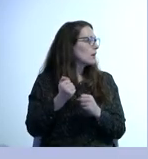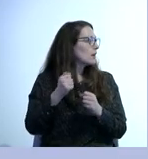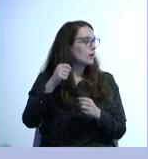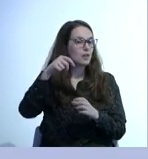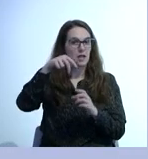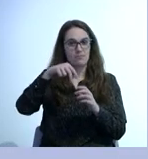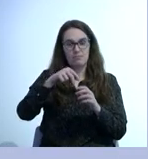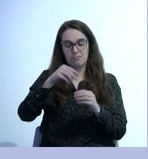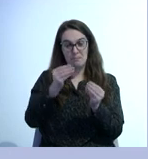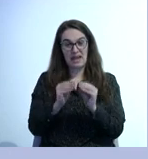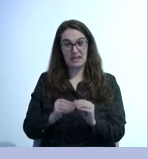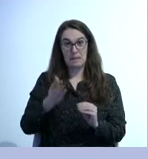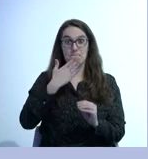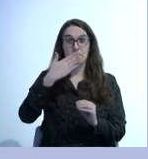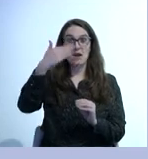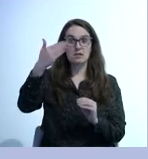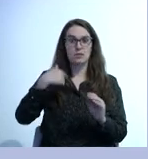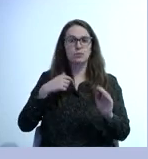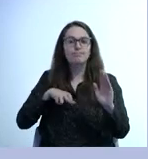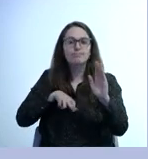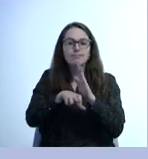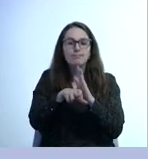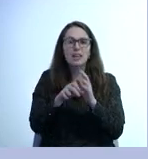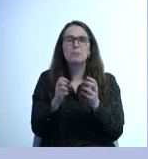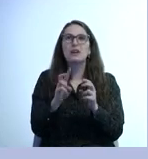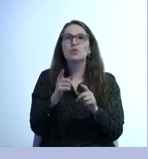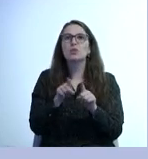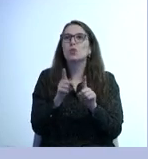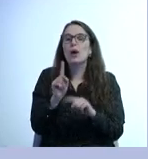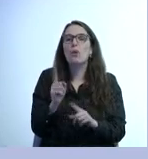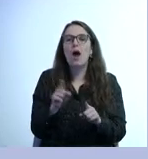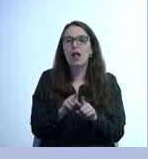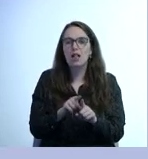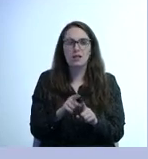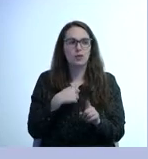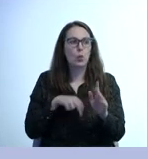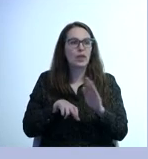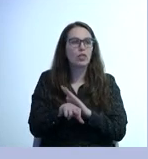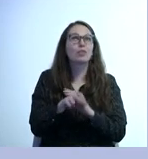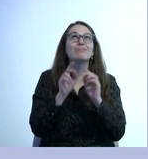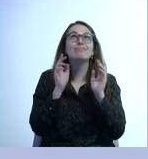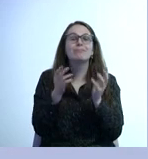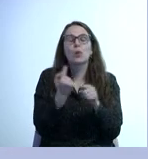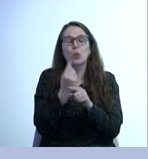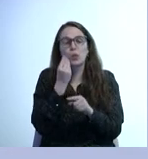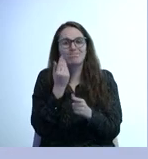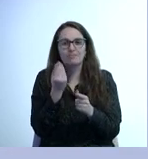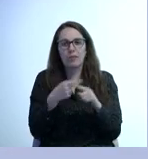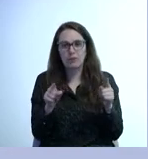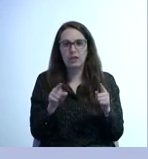entro. Mas entro numa escala diferente. Pois. De modo que todos os